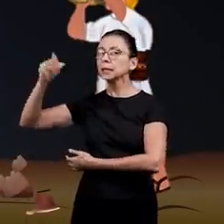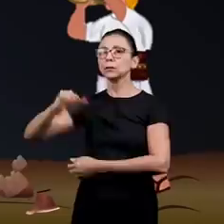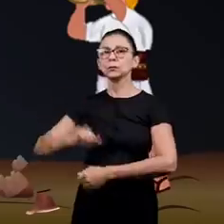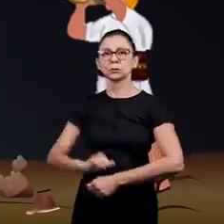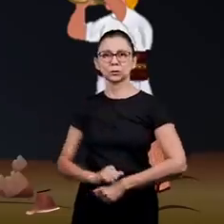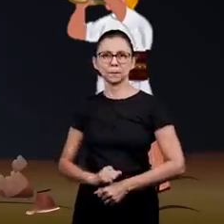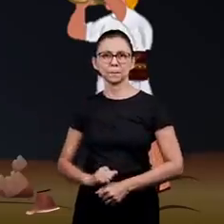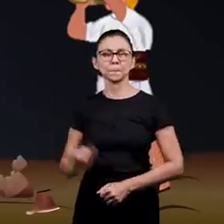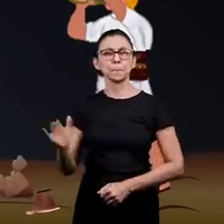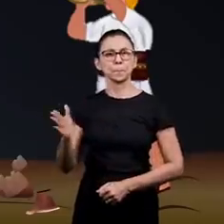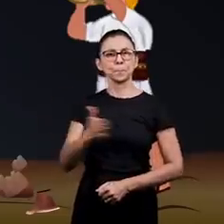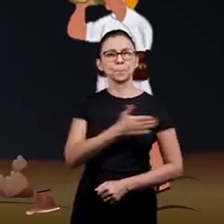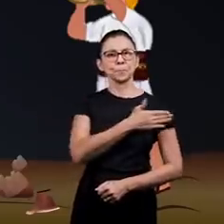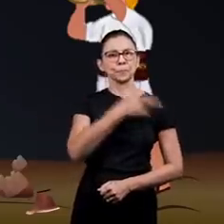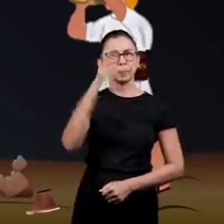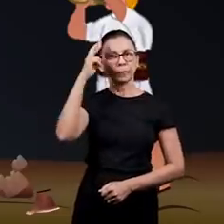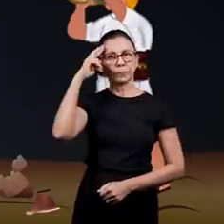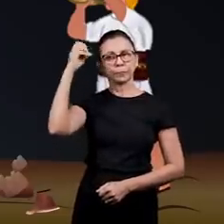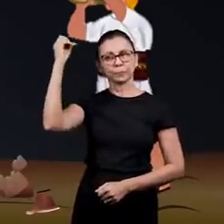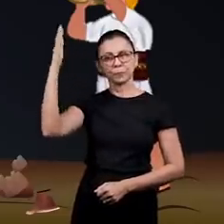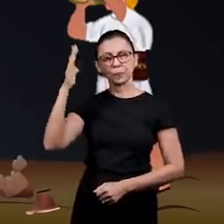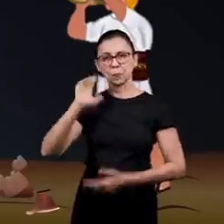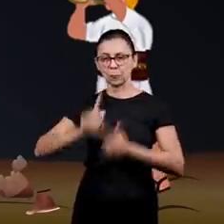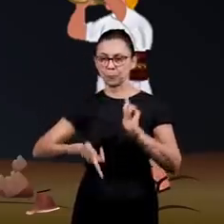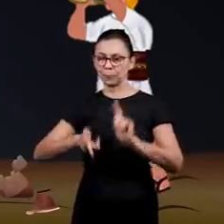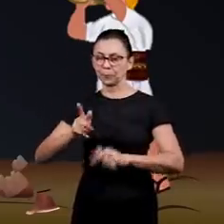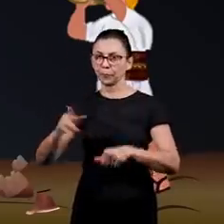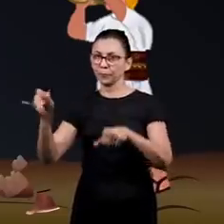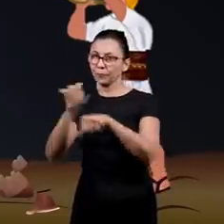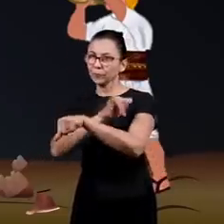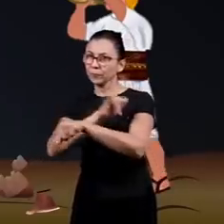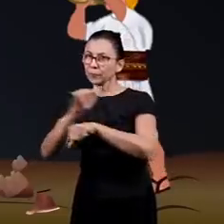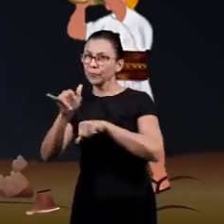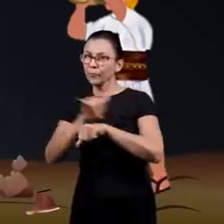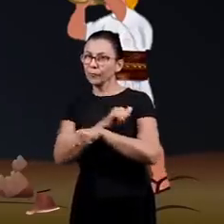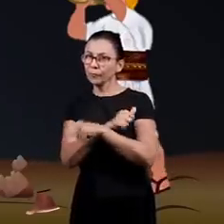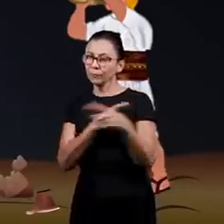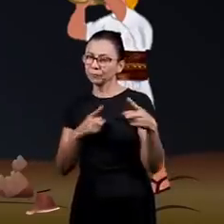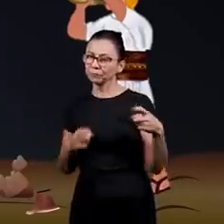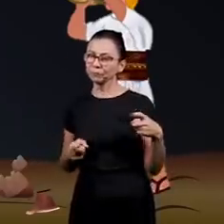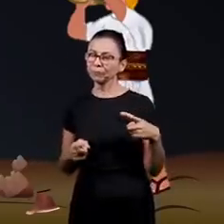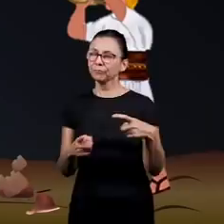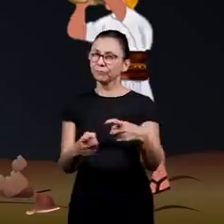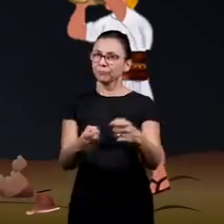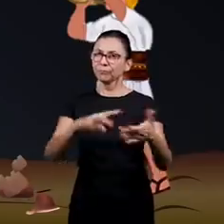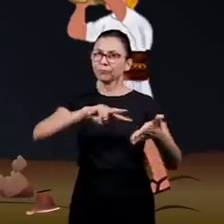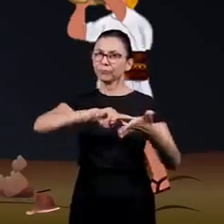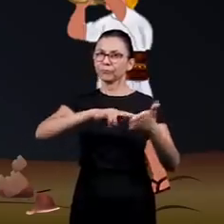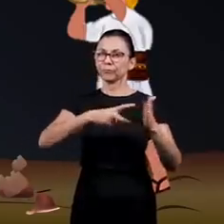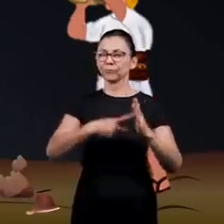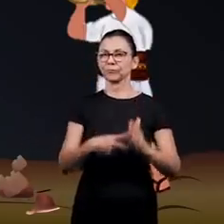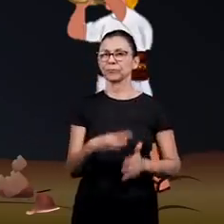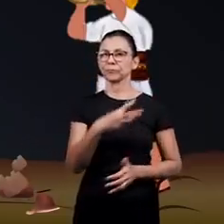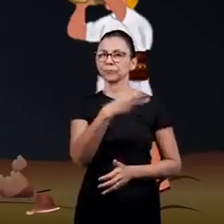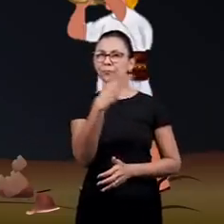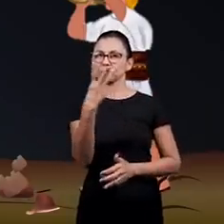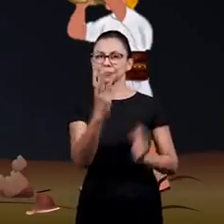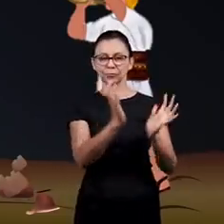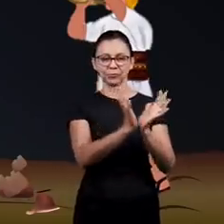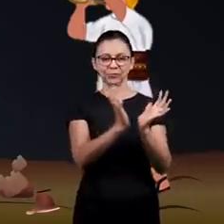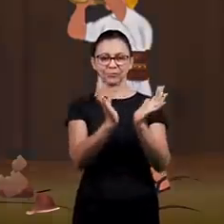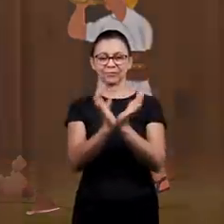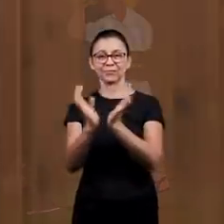guerra revelada pelo Senhor tem um sentido espiritual para as nossas vidas. Aqueles 3 grupos falam